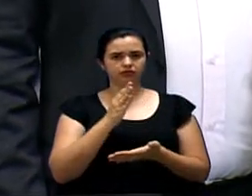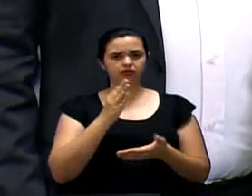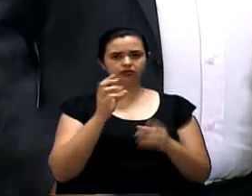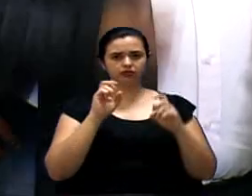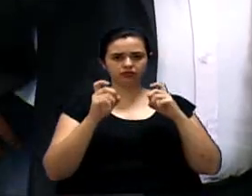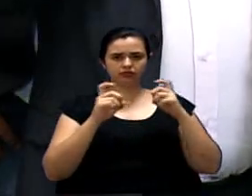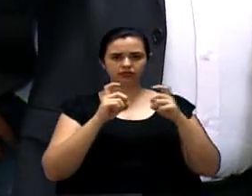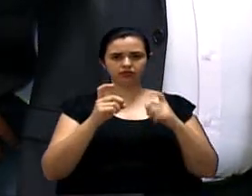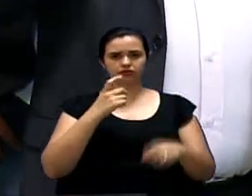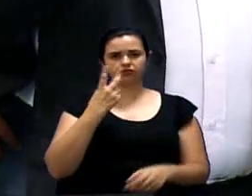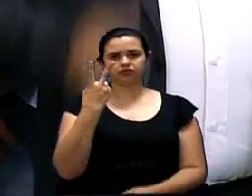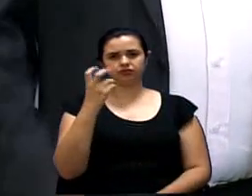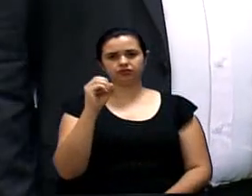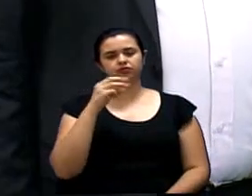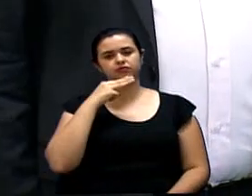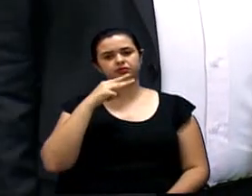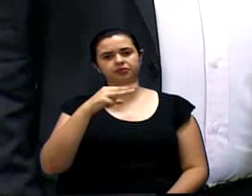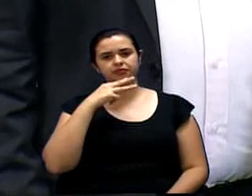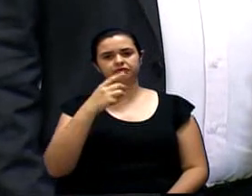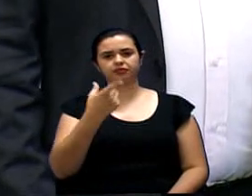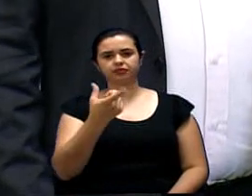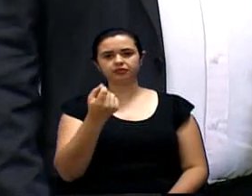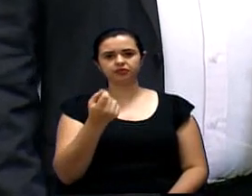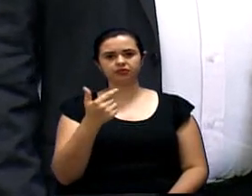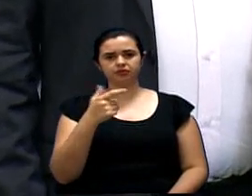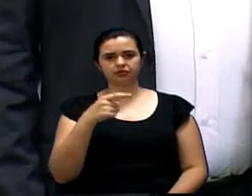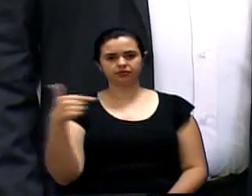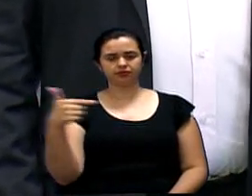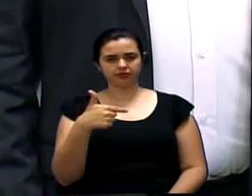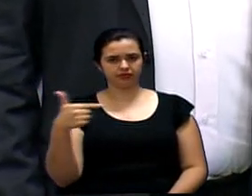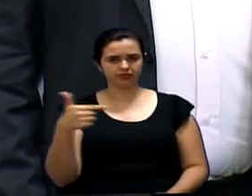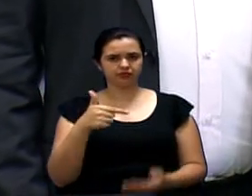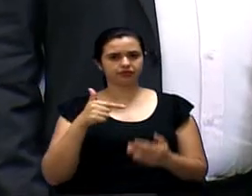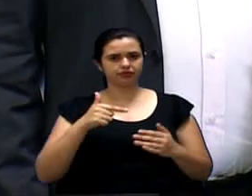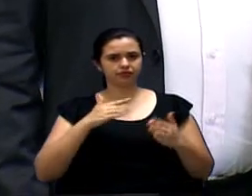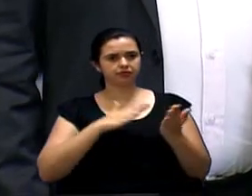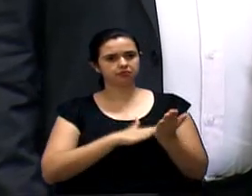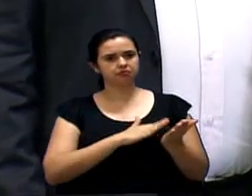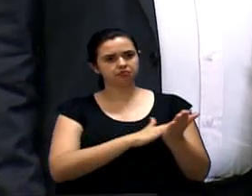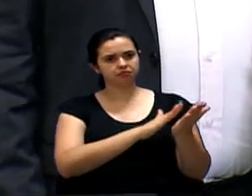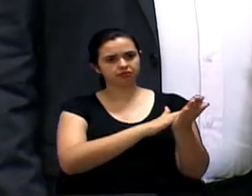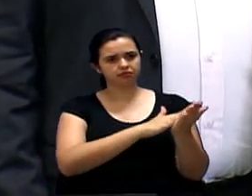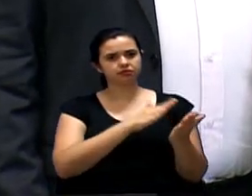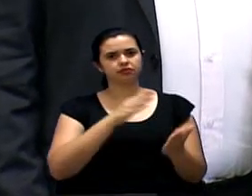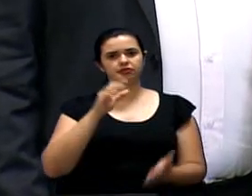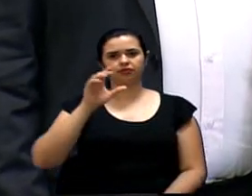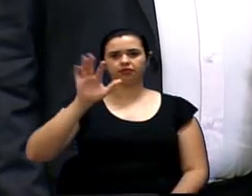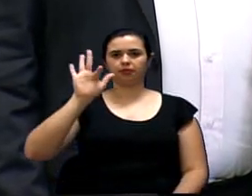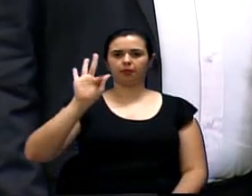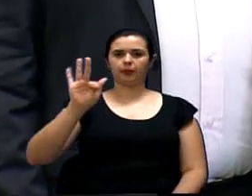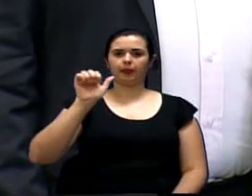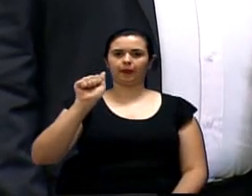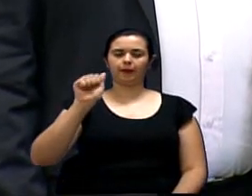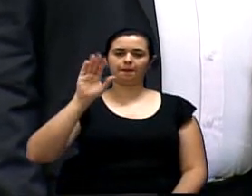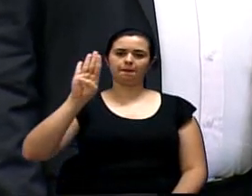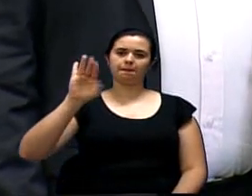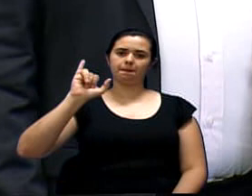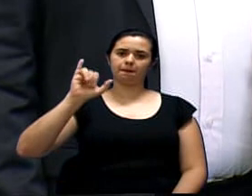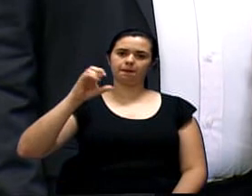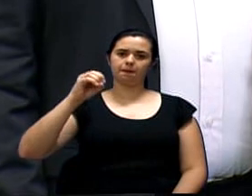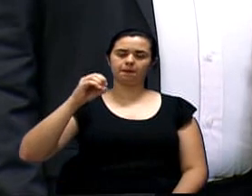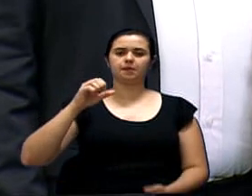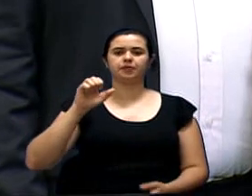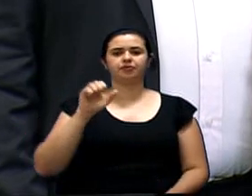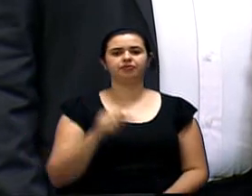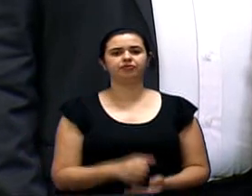22 de março de 2022, homenageia o vereador desta Casa de Leis, o senhor Fábio Simoa Mendes do Carmo Leite, a requerimento